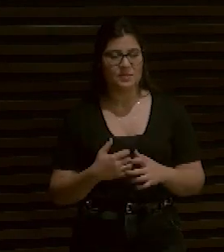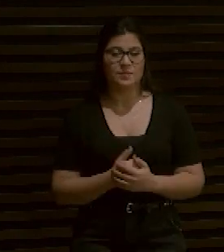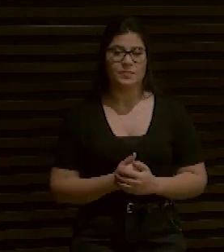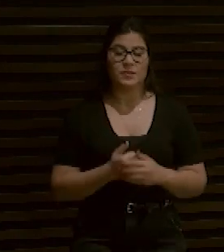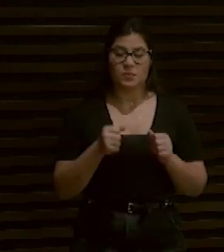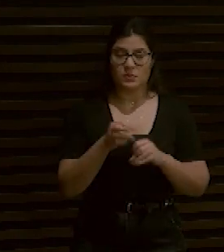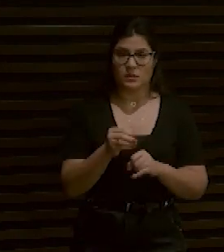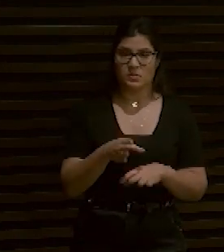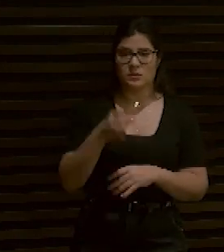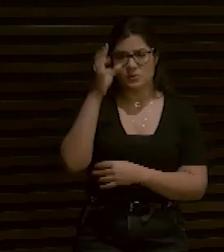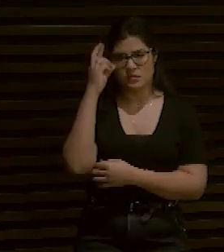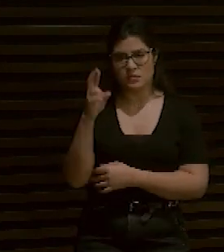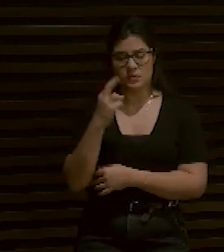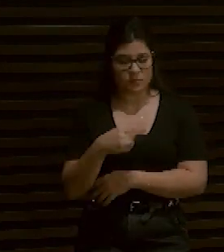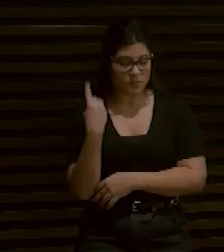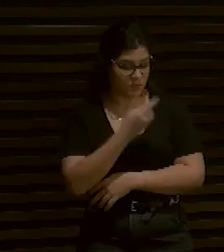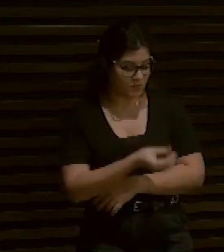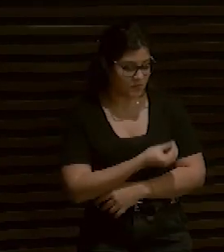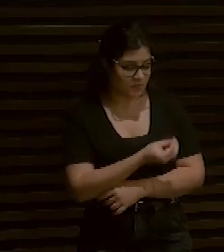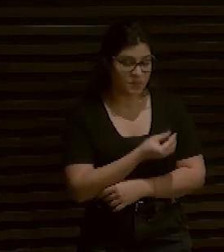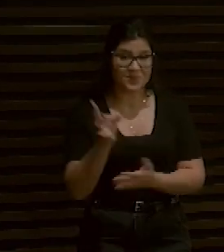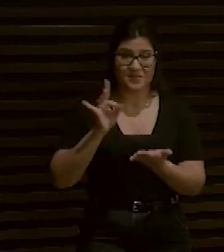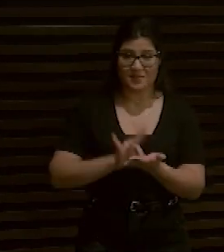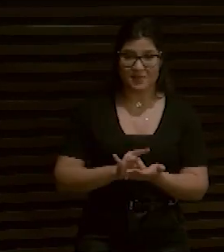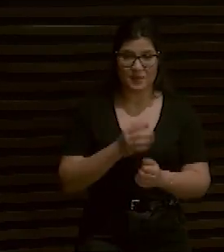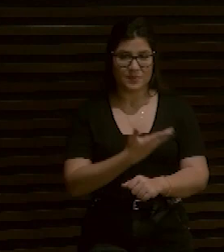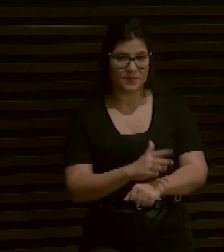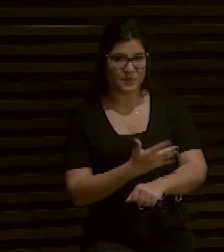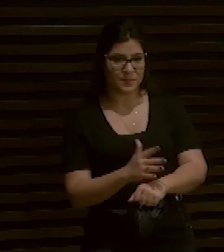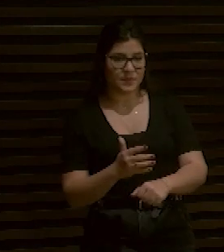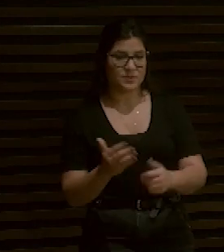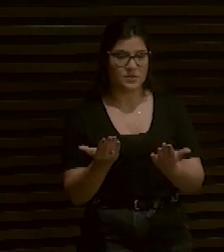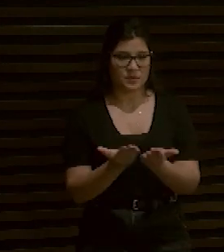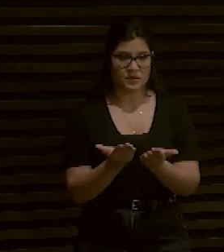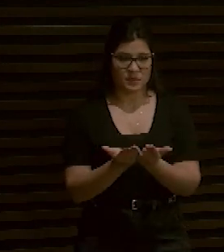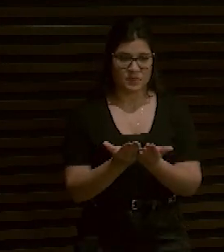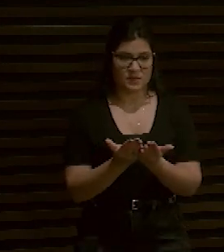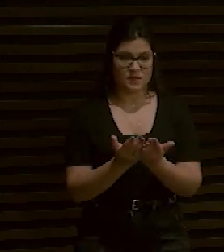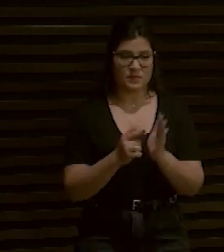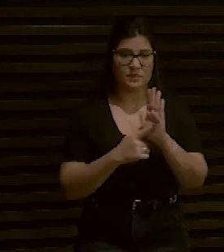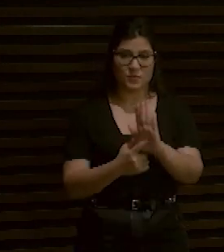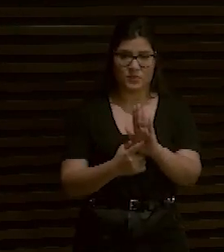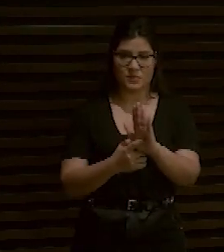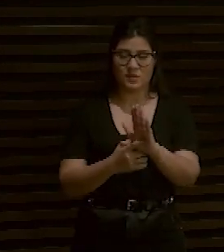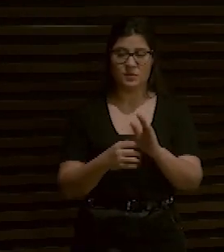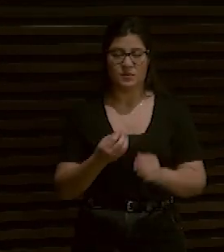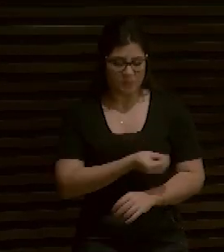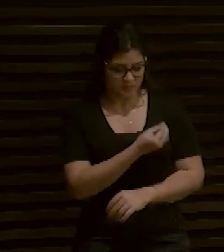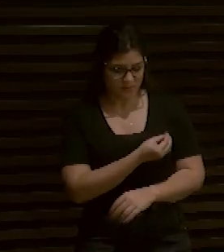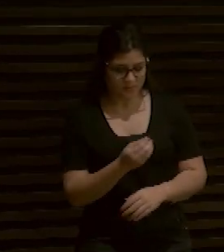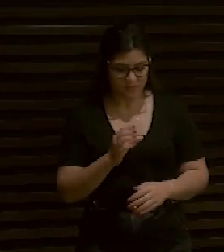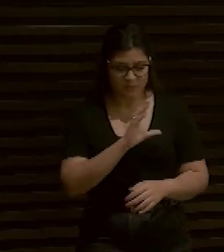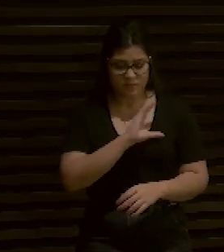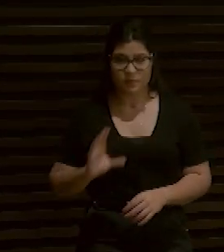Senhor, para que nós vivamos a vida cristã de forma prática, transparecendo a vida de Cristo em nós. O segundo ponto que